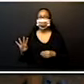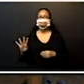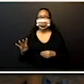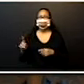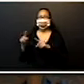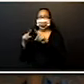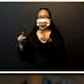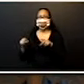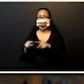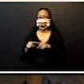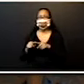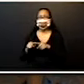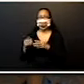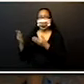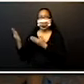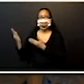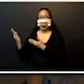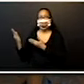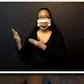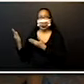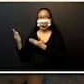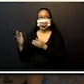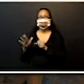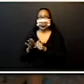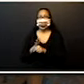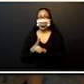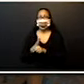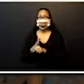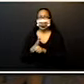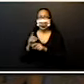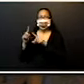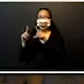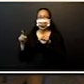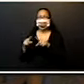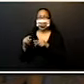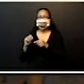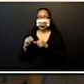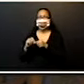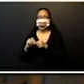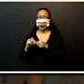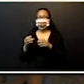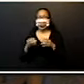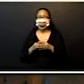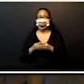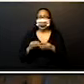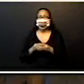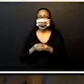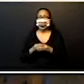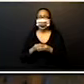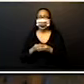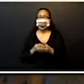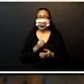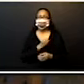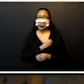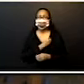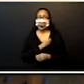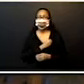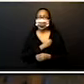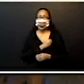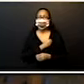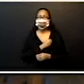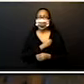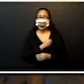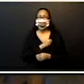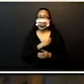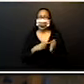para completar. Complete o quadro fazendo a composição. Eu vou juntar o número que está aberto ali, indicando